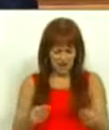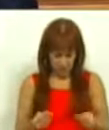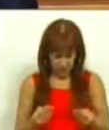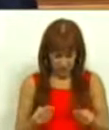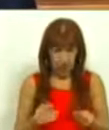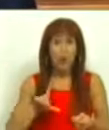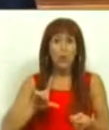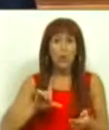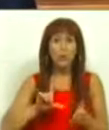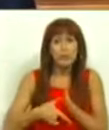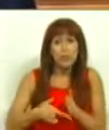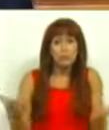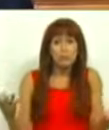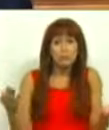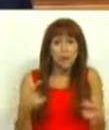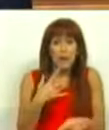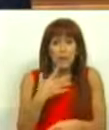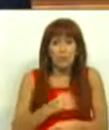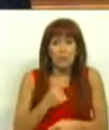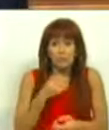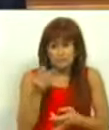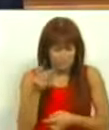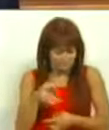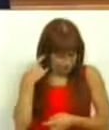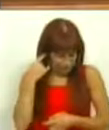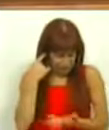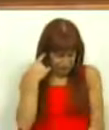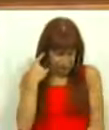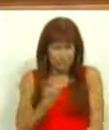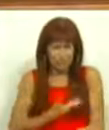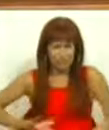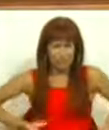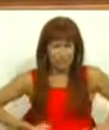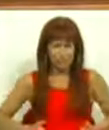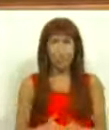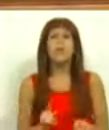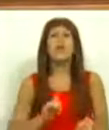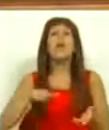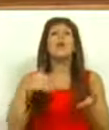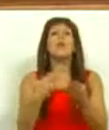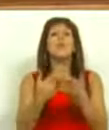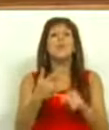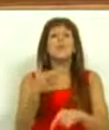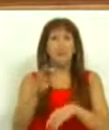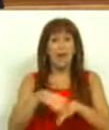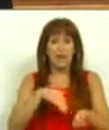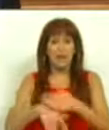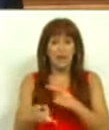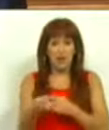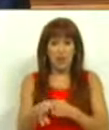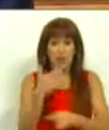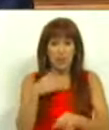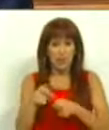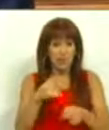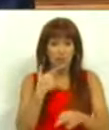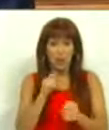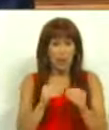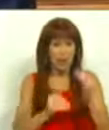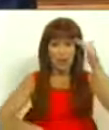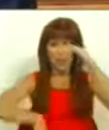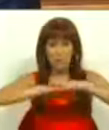um projeto, na realidade, completamente ultrapassado. Se não vejamos, propor, como o PS faz, que as taxas moderadoras não